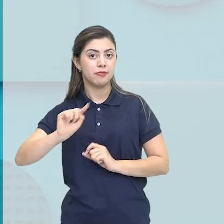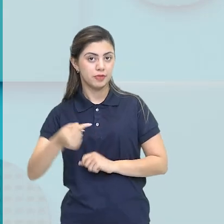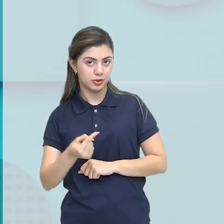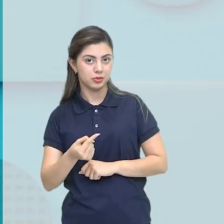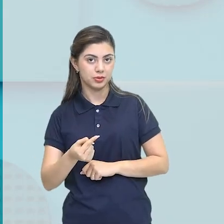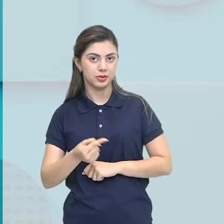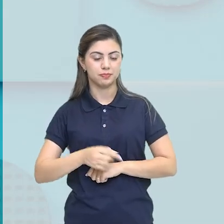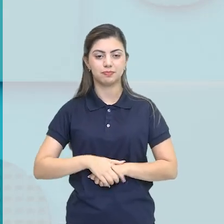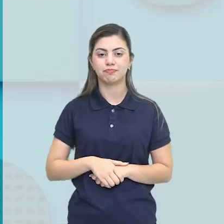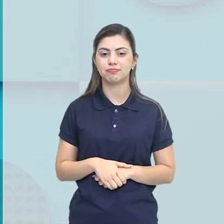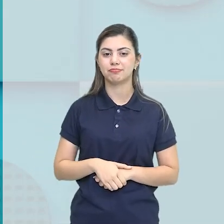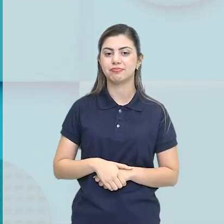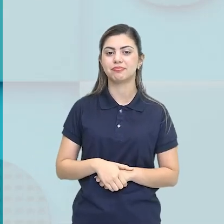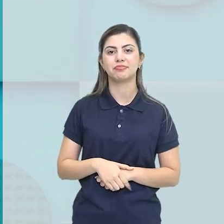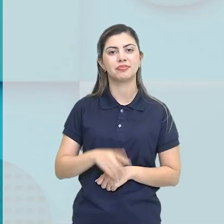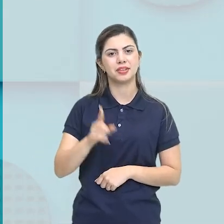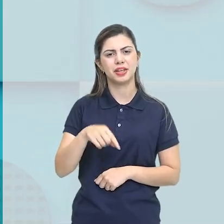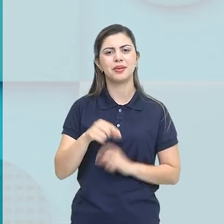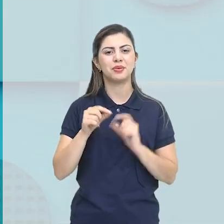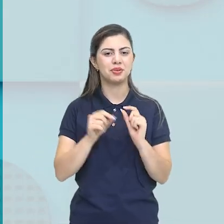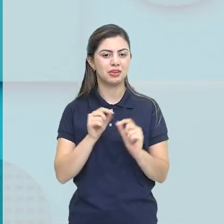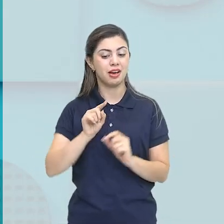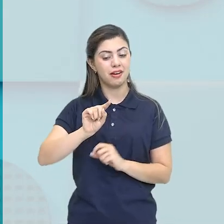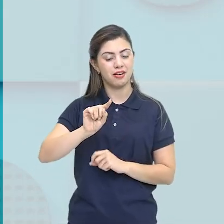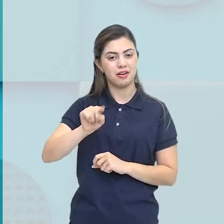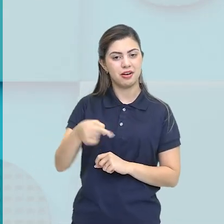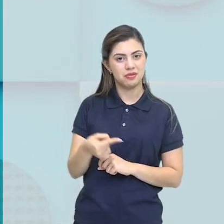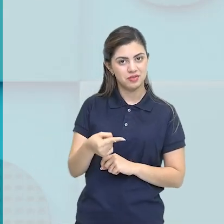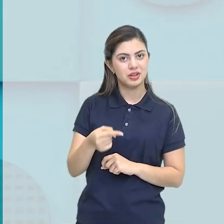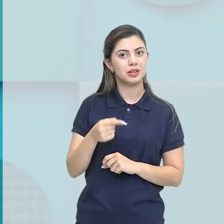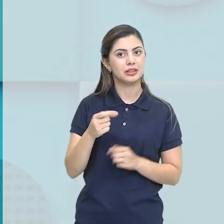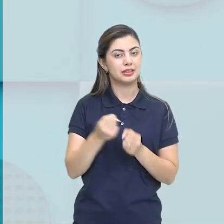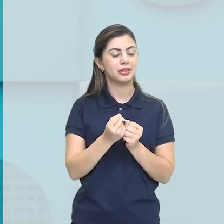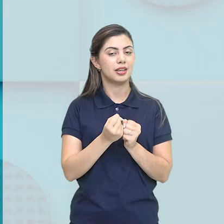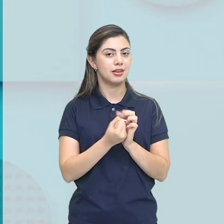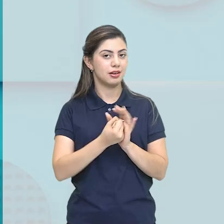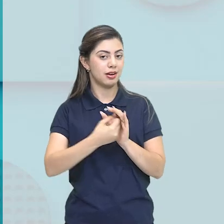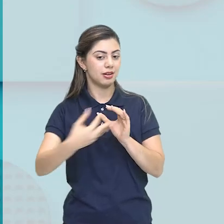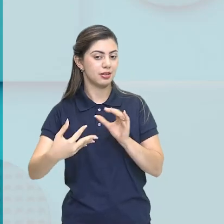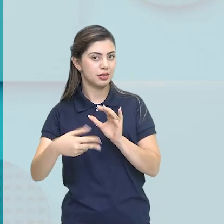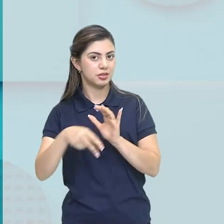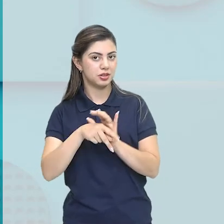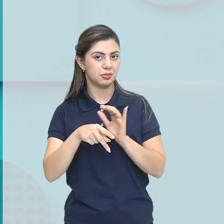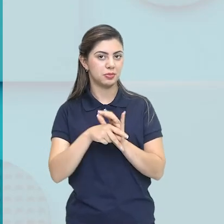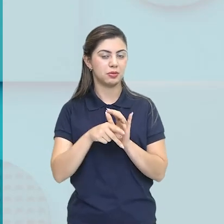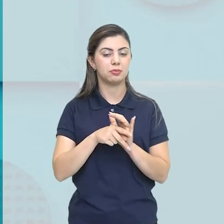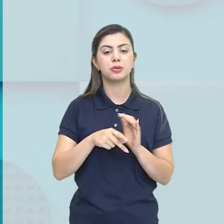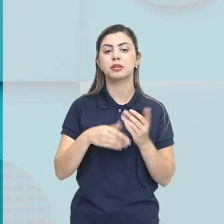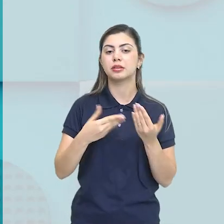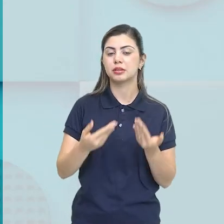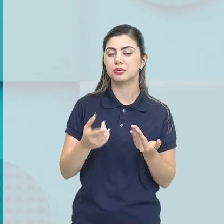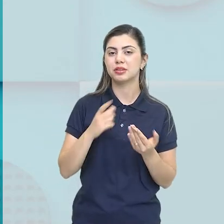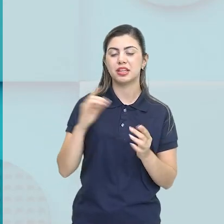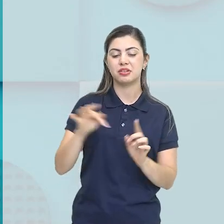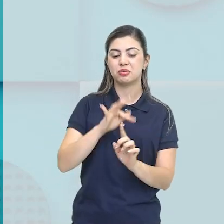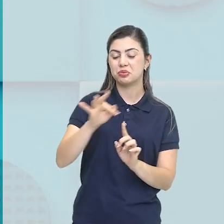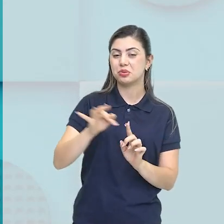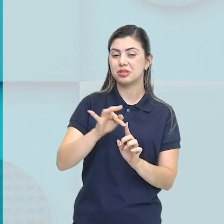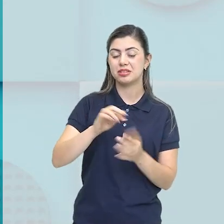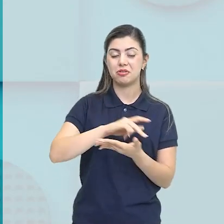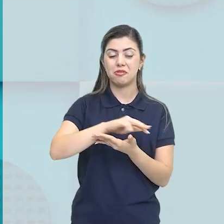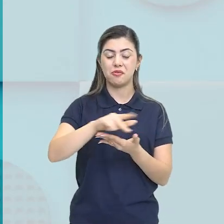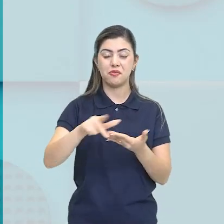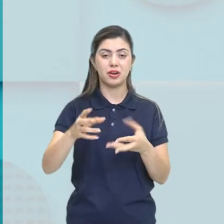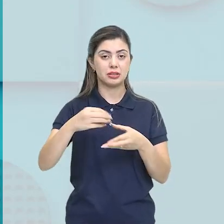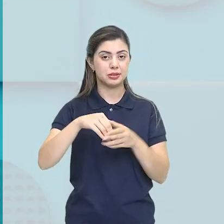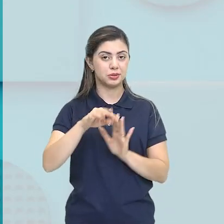bem pequenininha, danadinha, ela é mais complexa, né? Elas têm várias funções dentro do